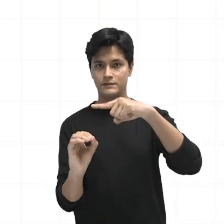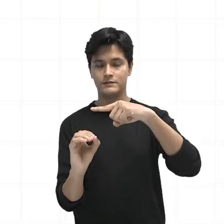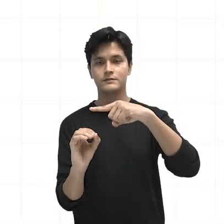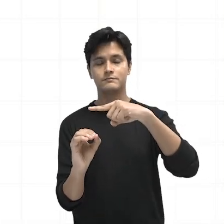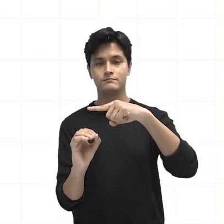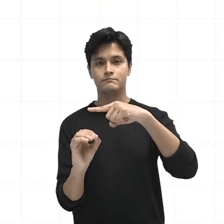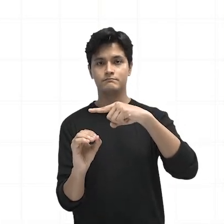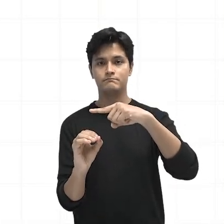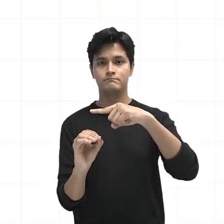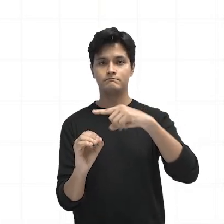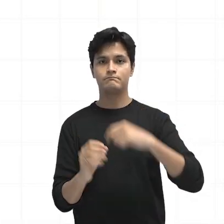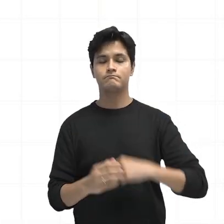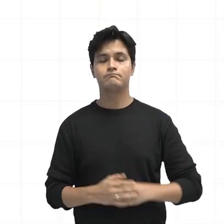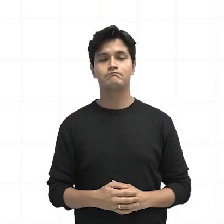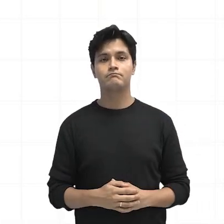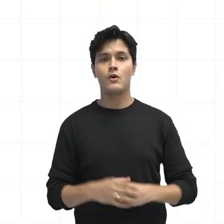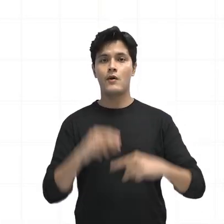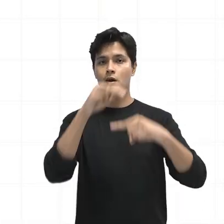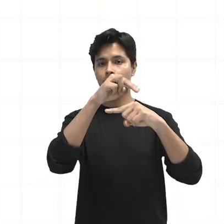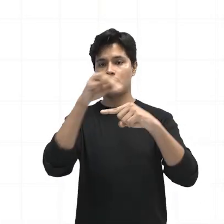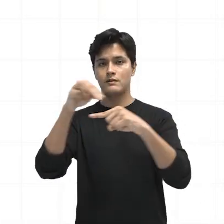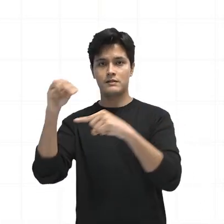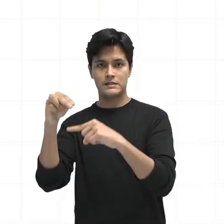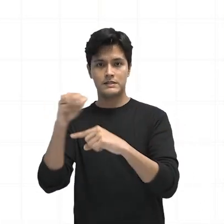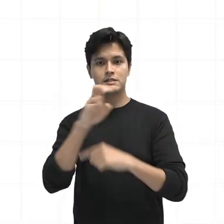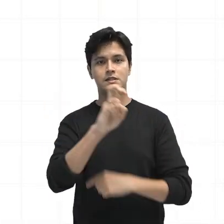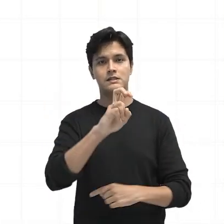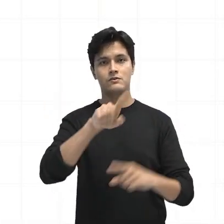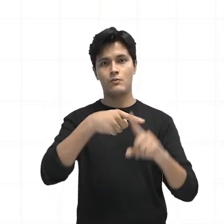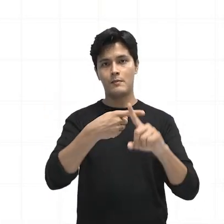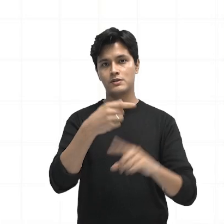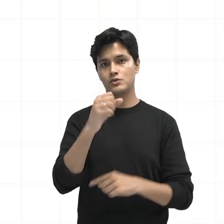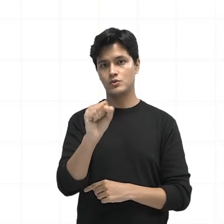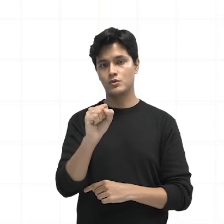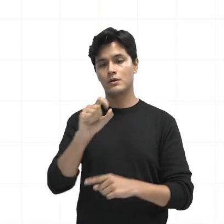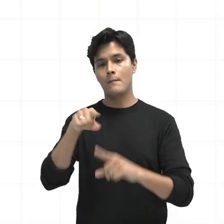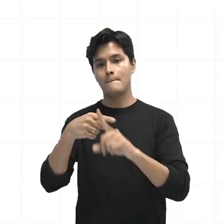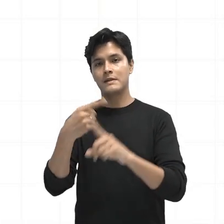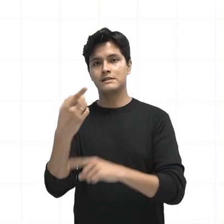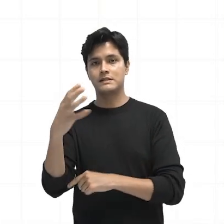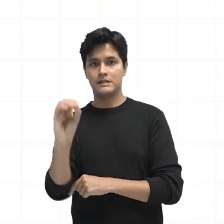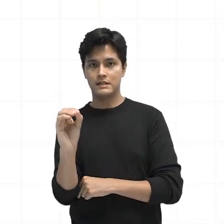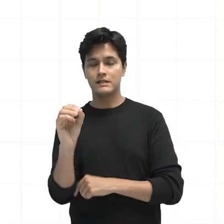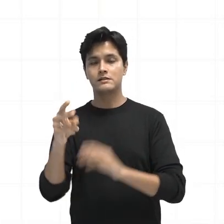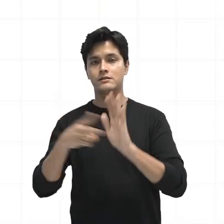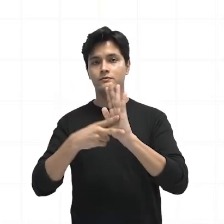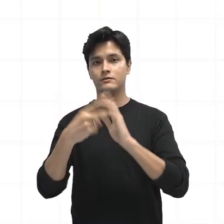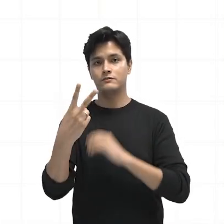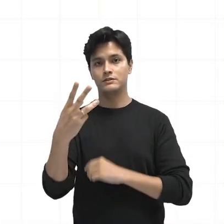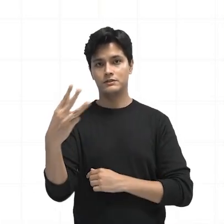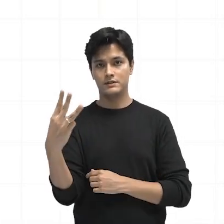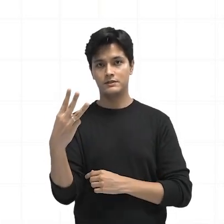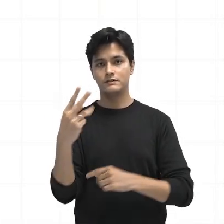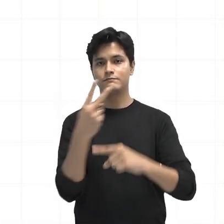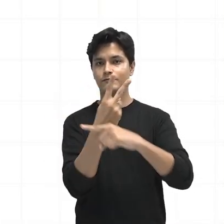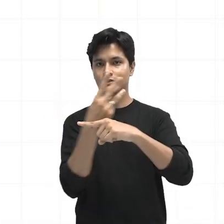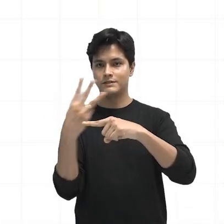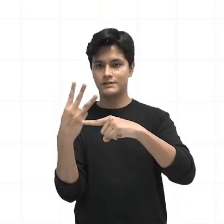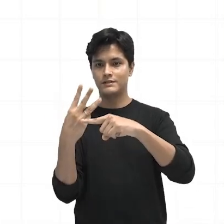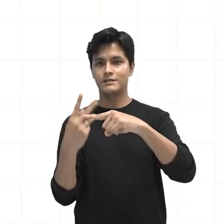finalmente, 5 mais 8 é 13, 13 mais 10 é 23. Como aqui nós temos uma